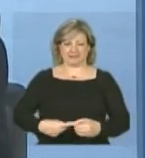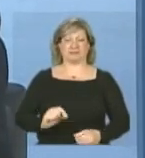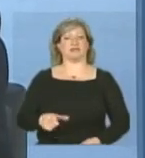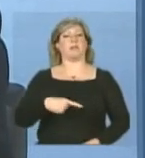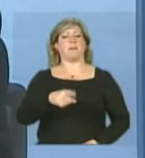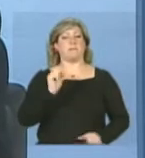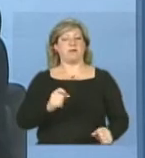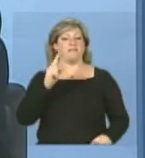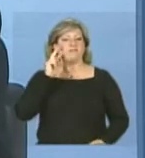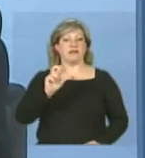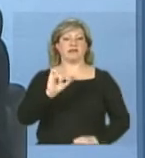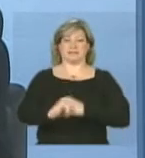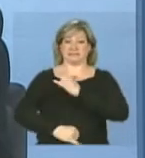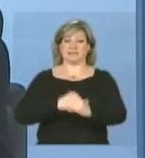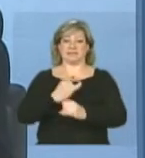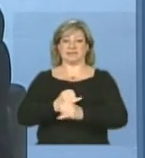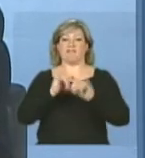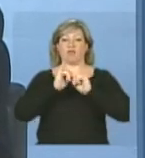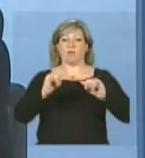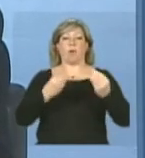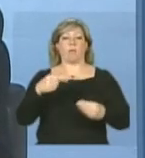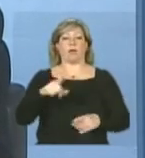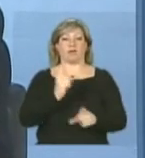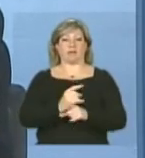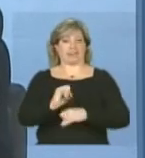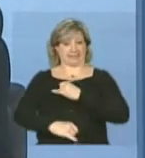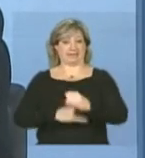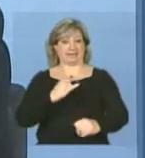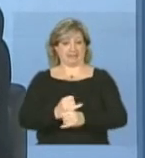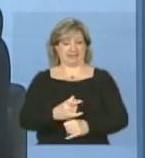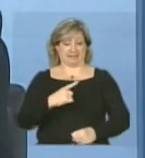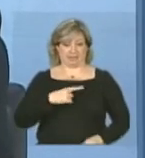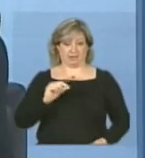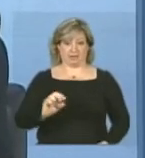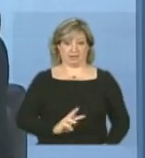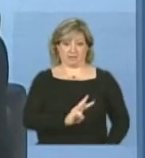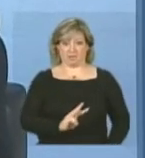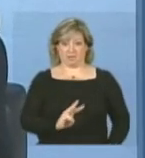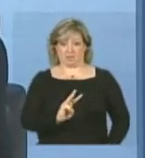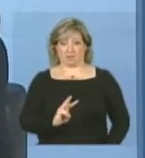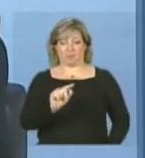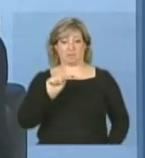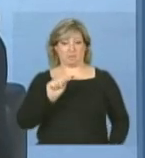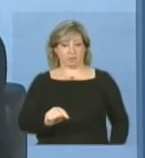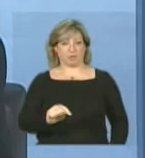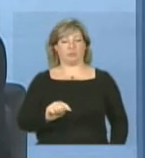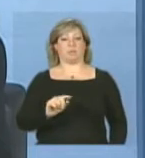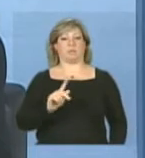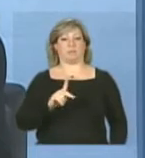o encontro acessando o site da conferência na internet. O endereço é